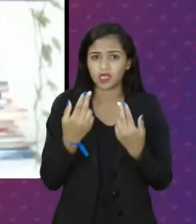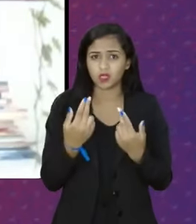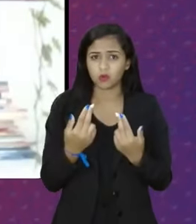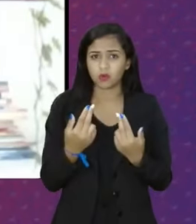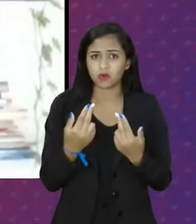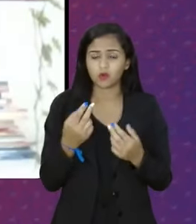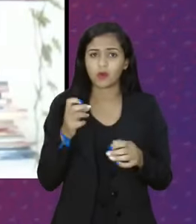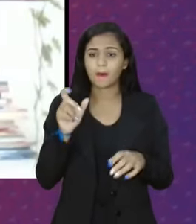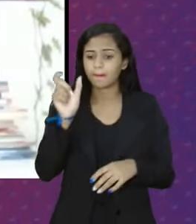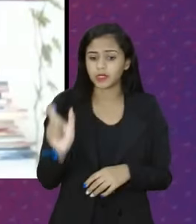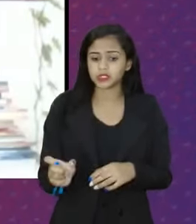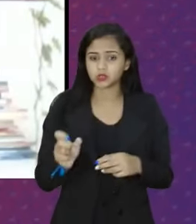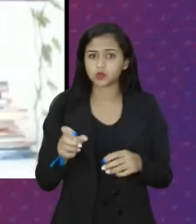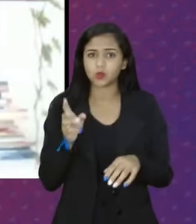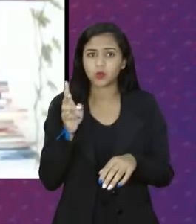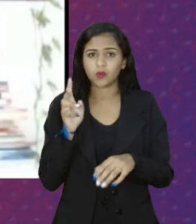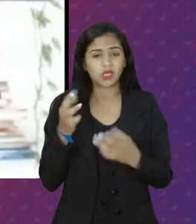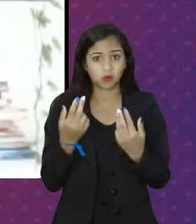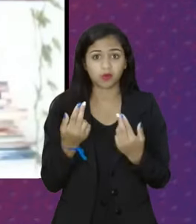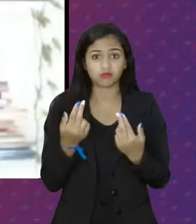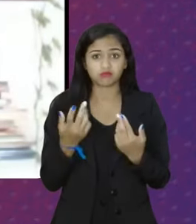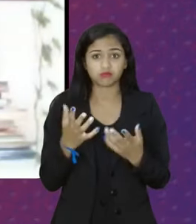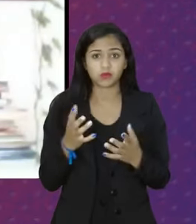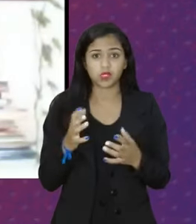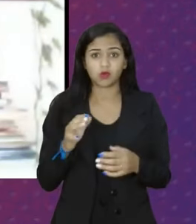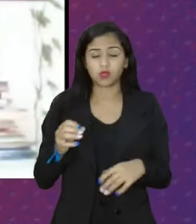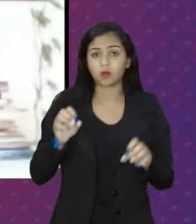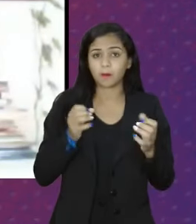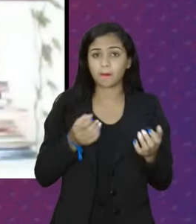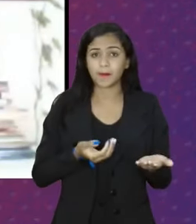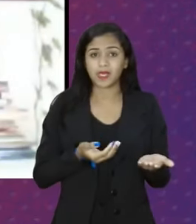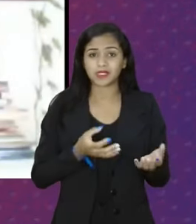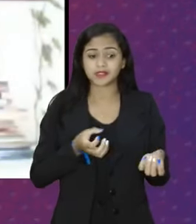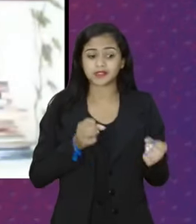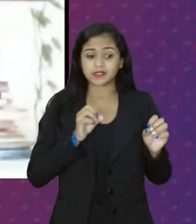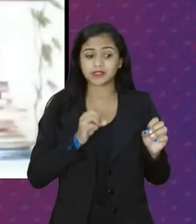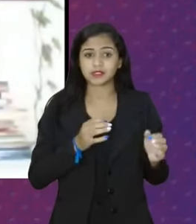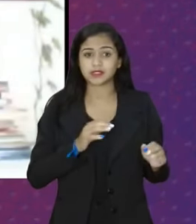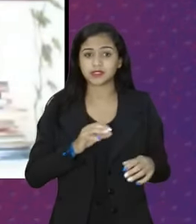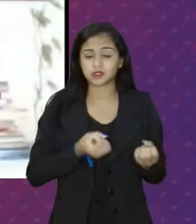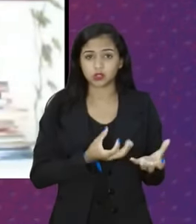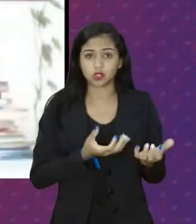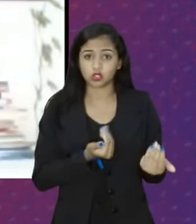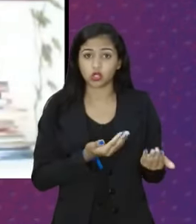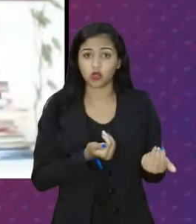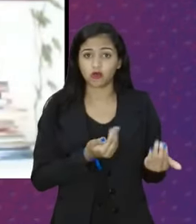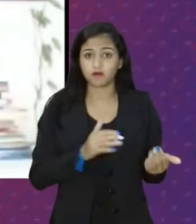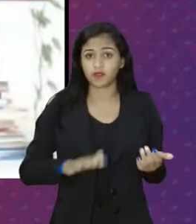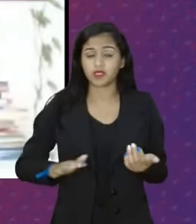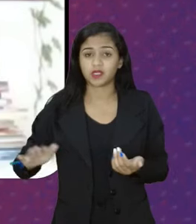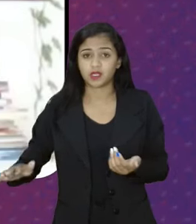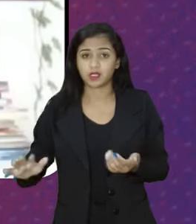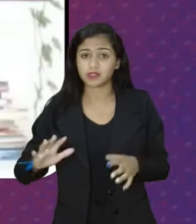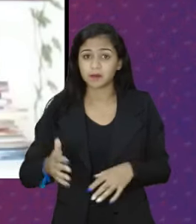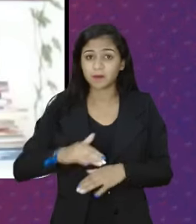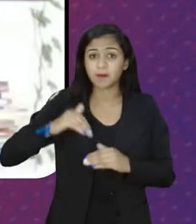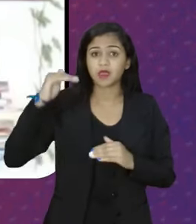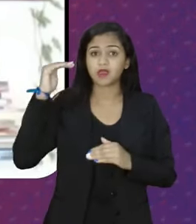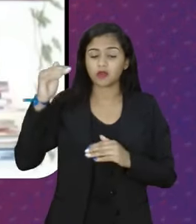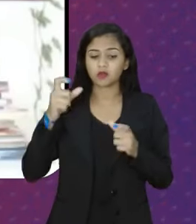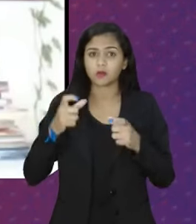pessoa, e que quanto mais nova a criança, tanto maior era o percentual de permanência no mesmo